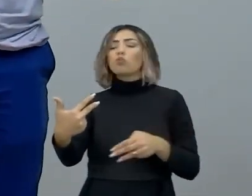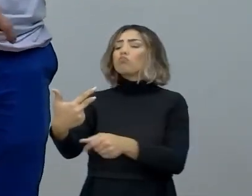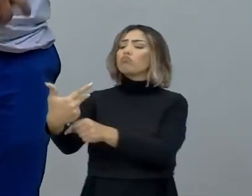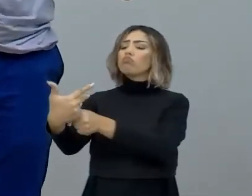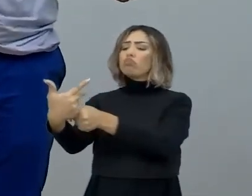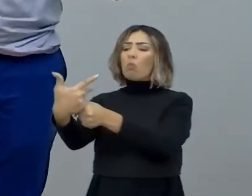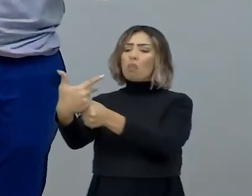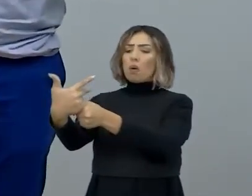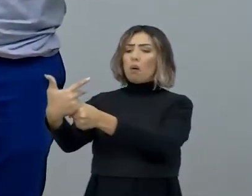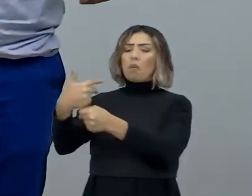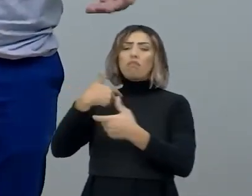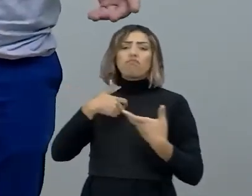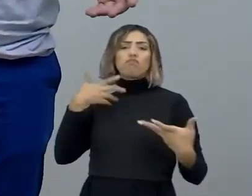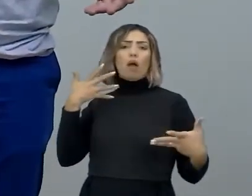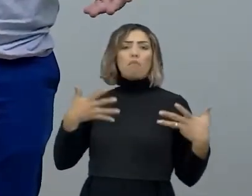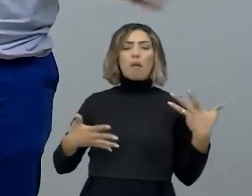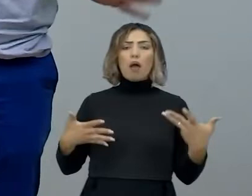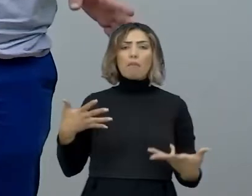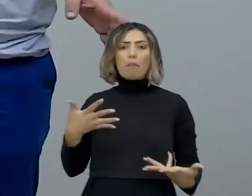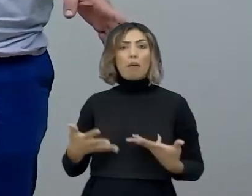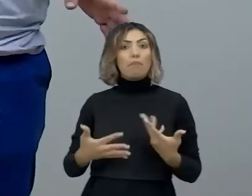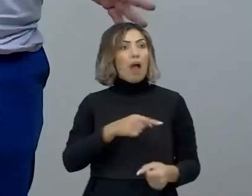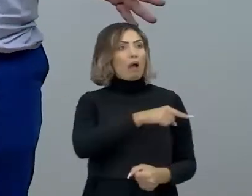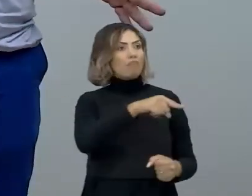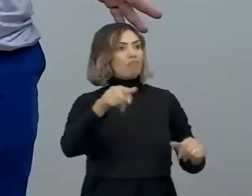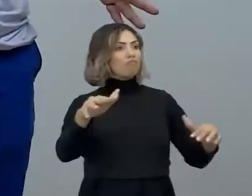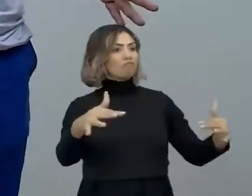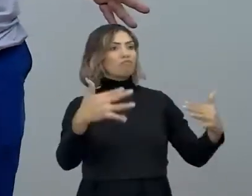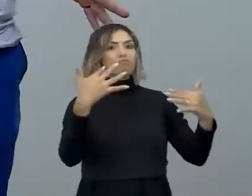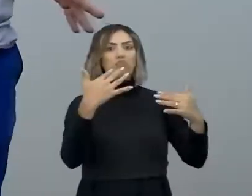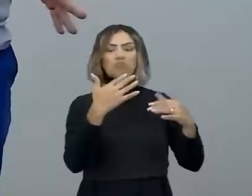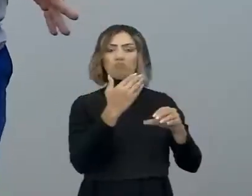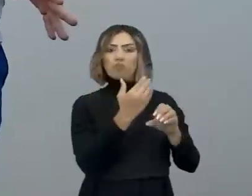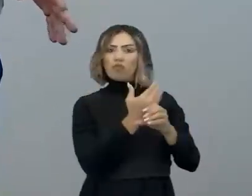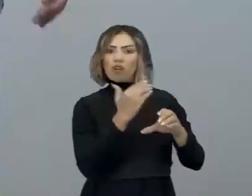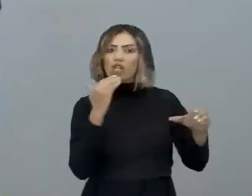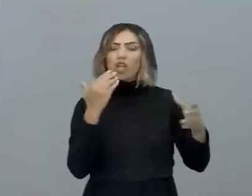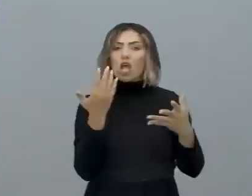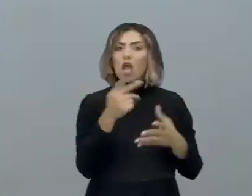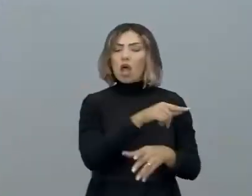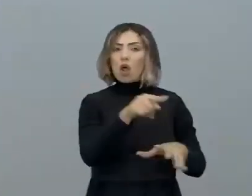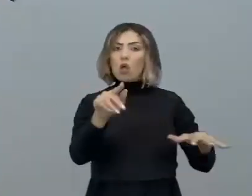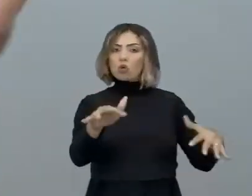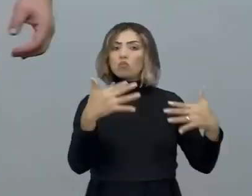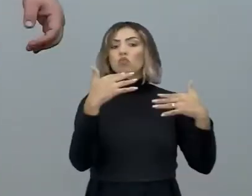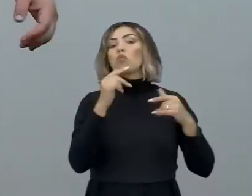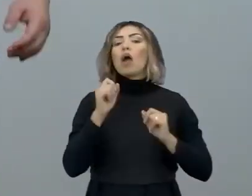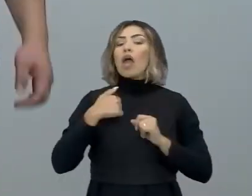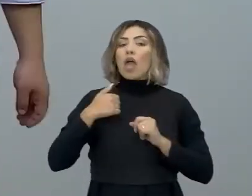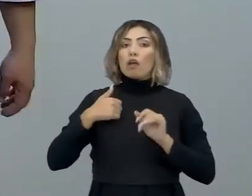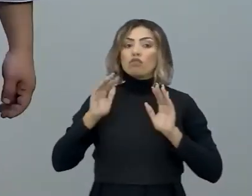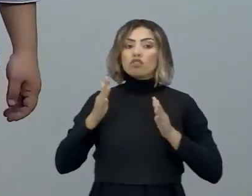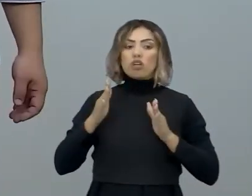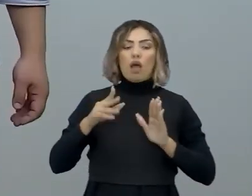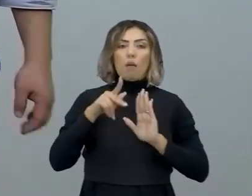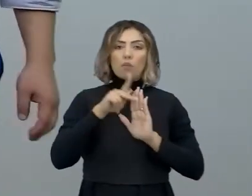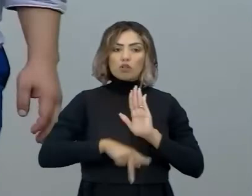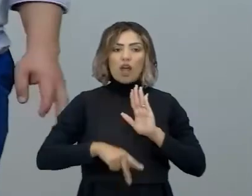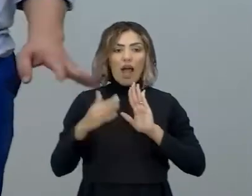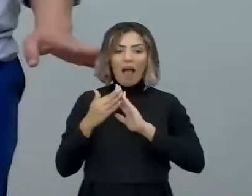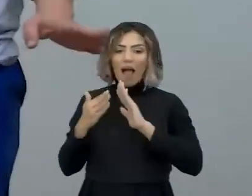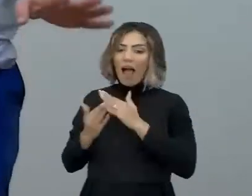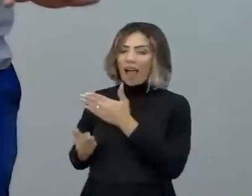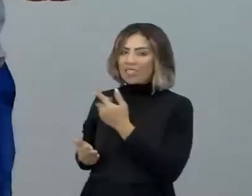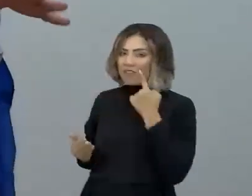empreiteiros e construtores, tá? E eu vou tentar vender a planta que a gente fez aqui do nosso projeto da casa,